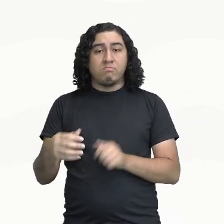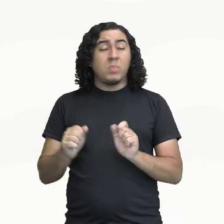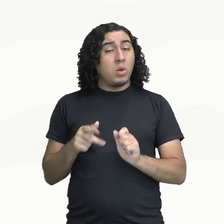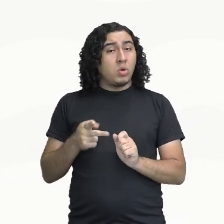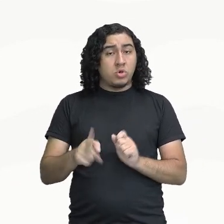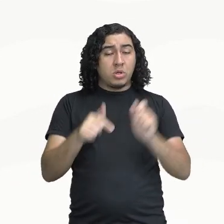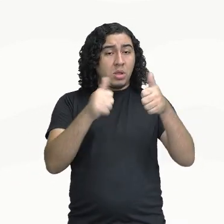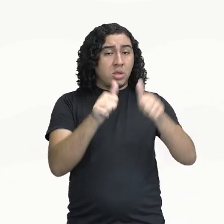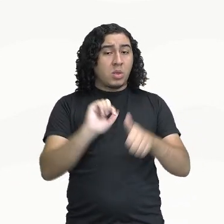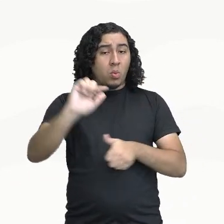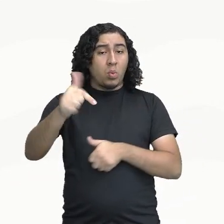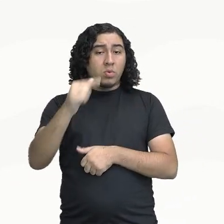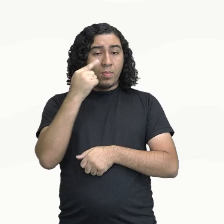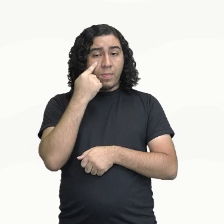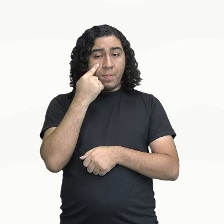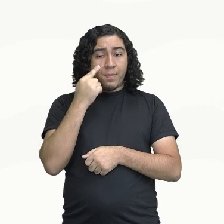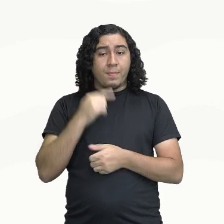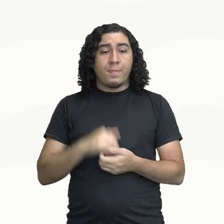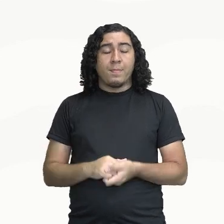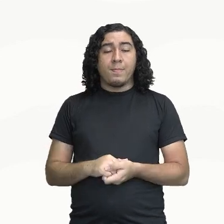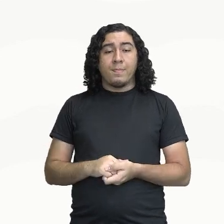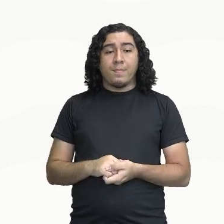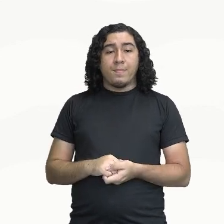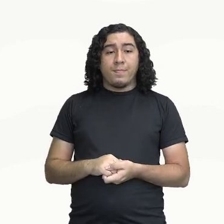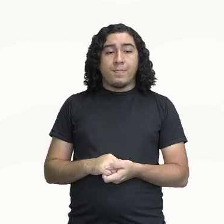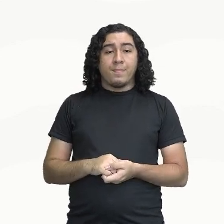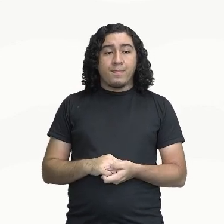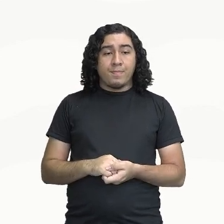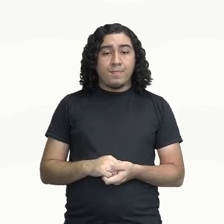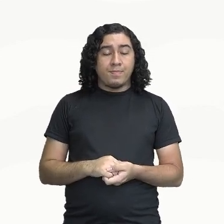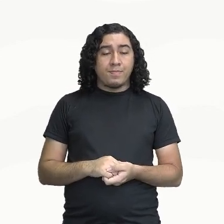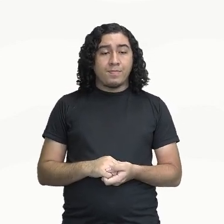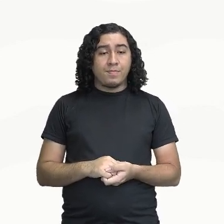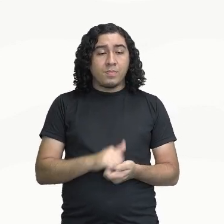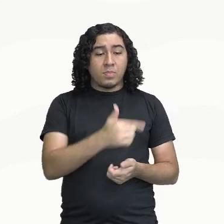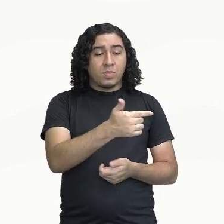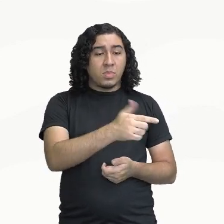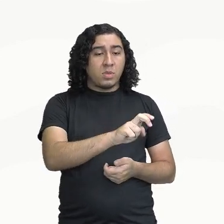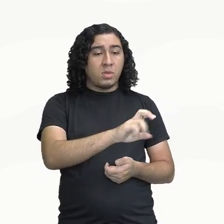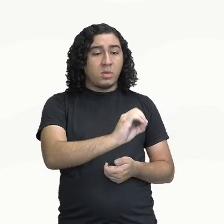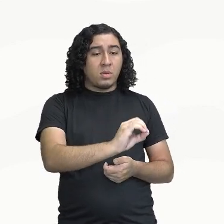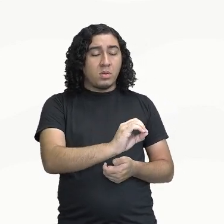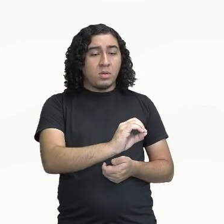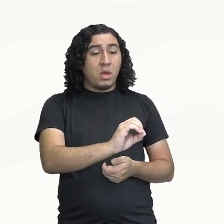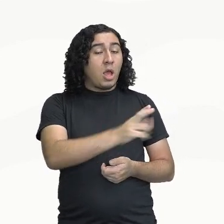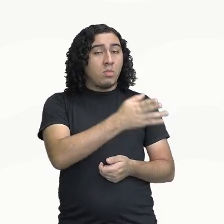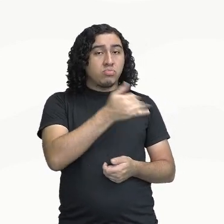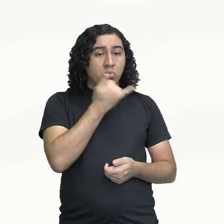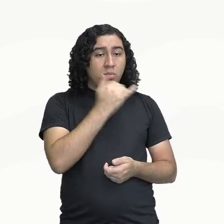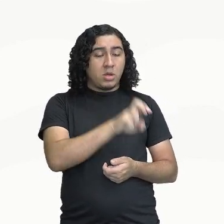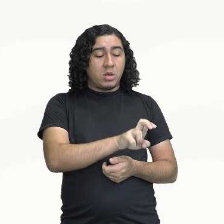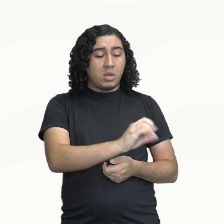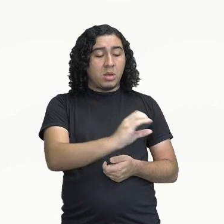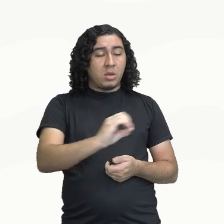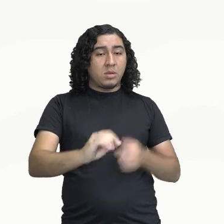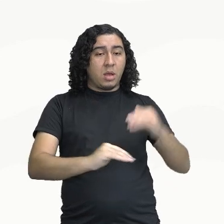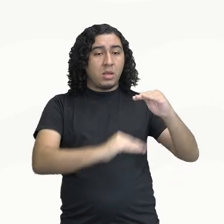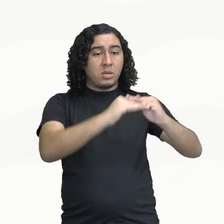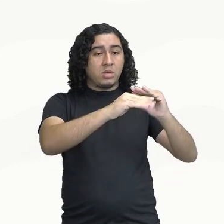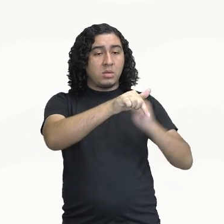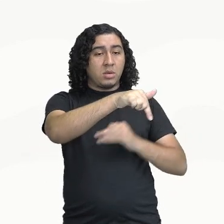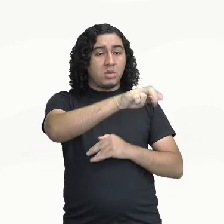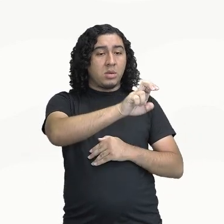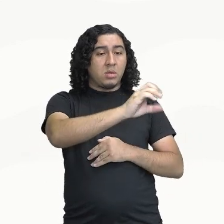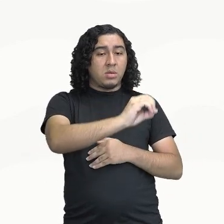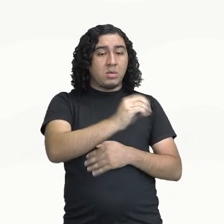continuar analisando. Observem aí, ó. Eu tenho aqui de 250, de 500 até 750,